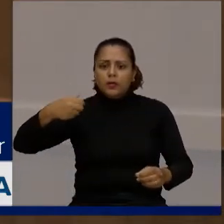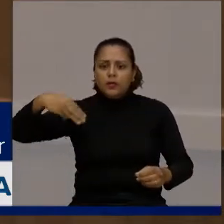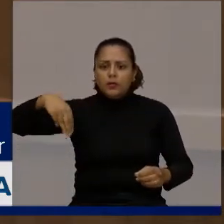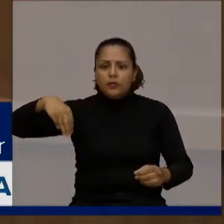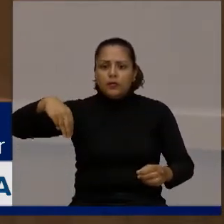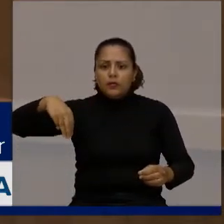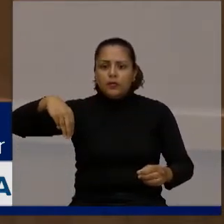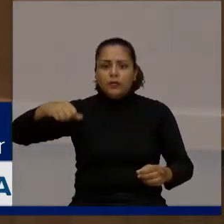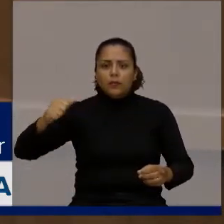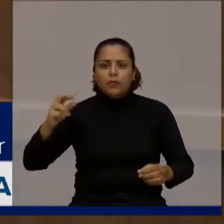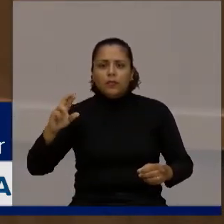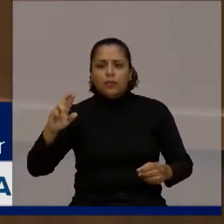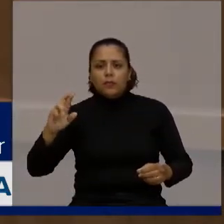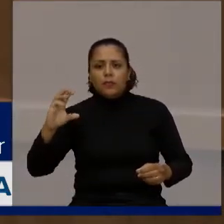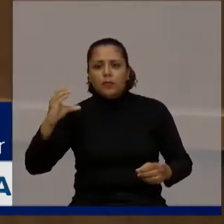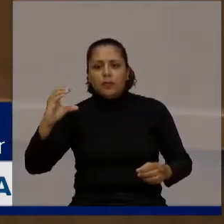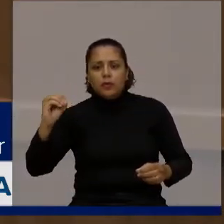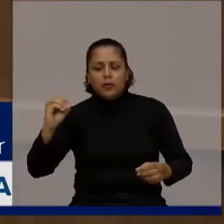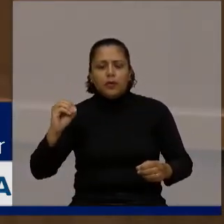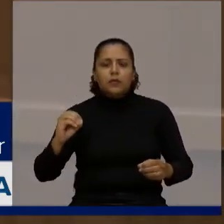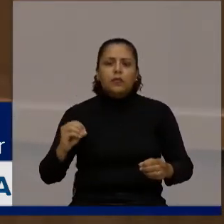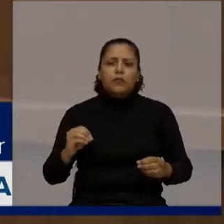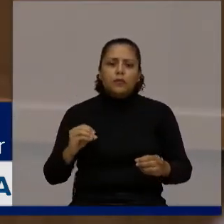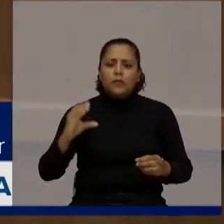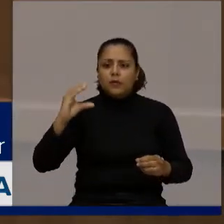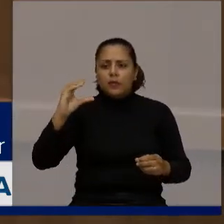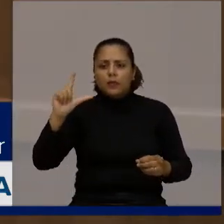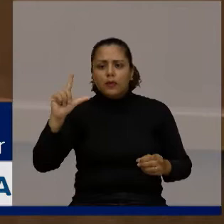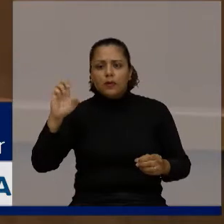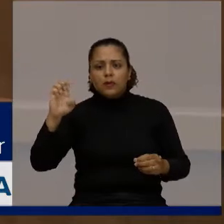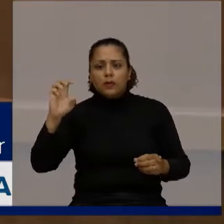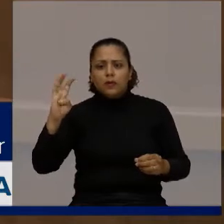Kleber Juliano Alves Pereira.